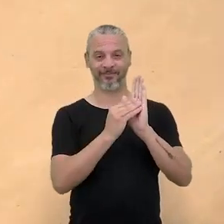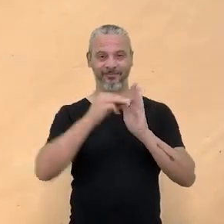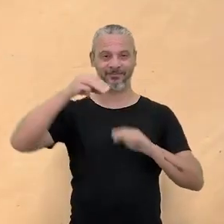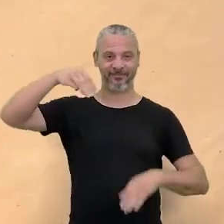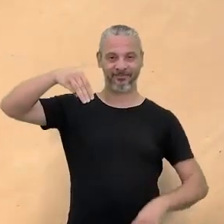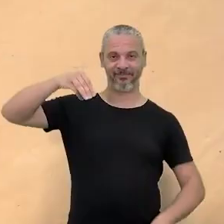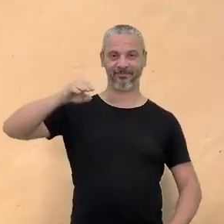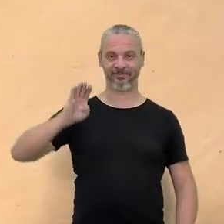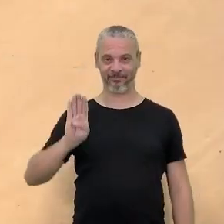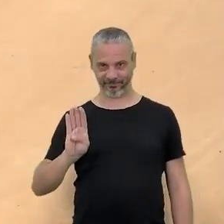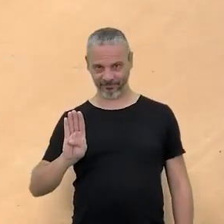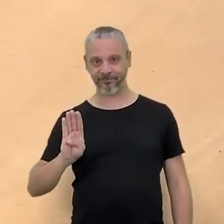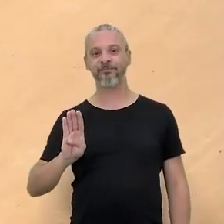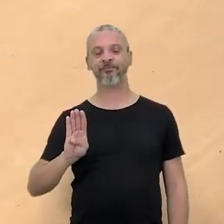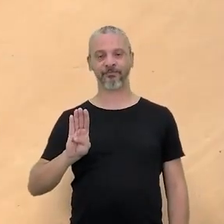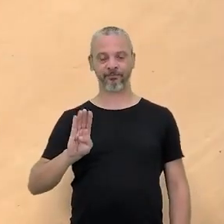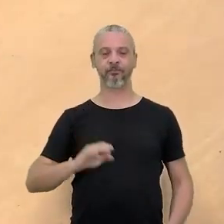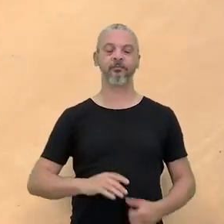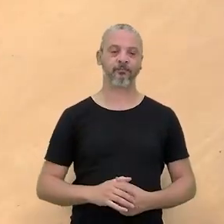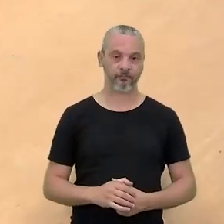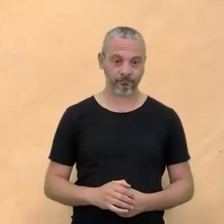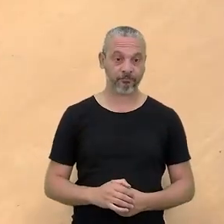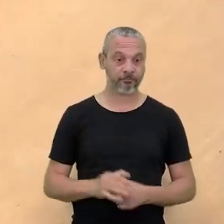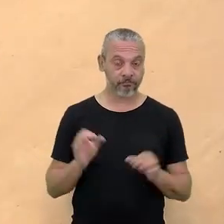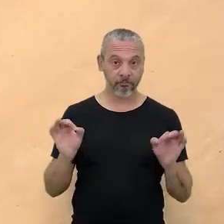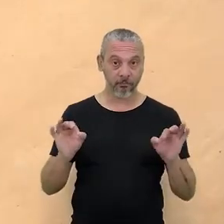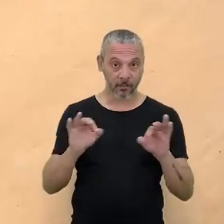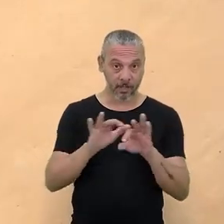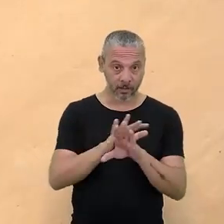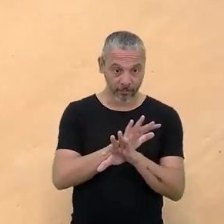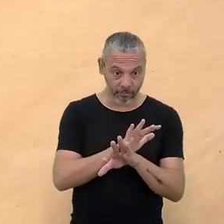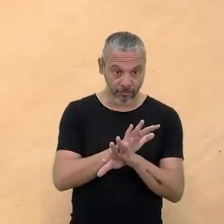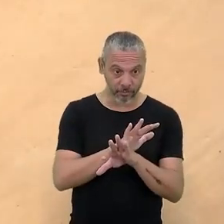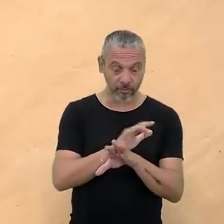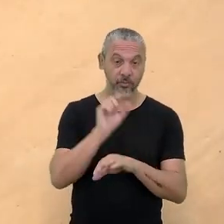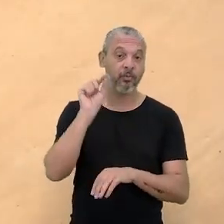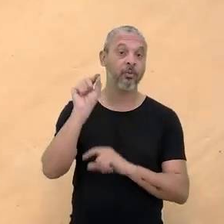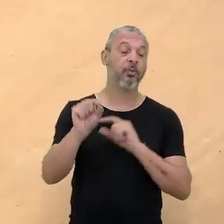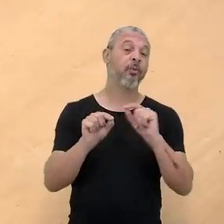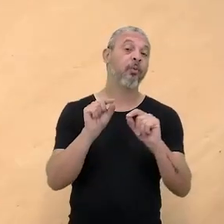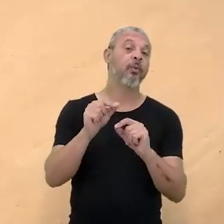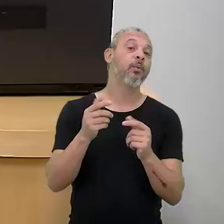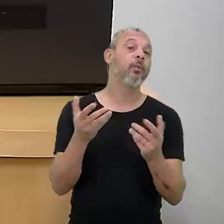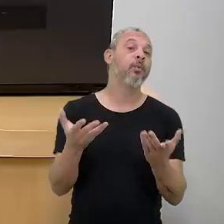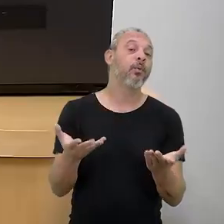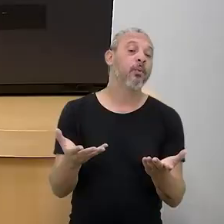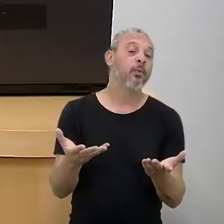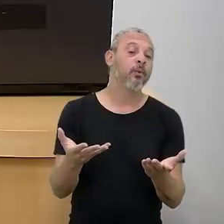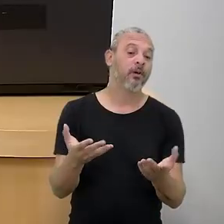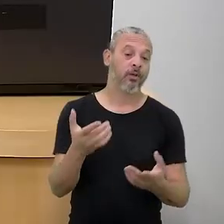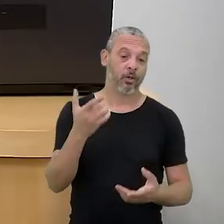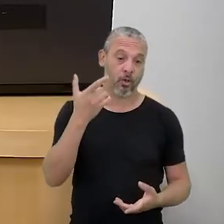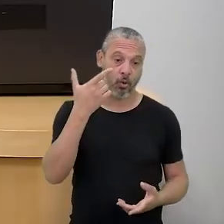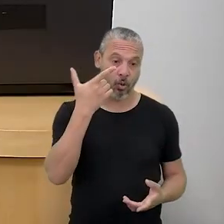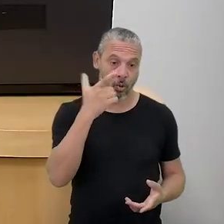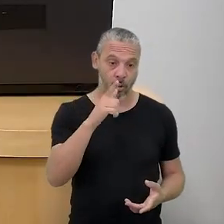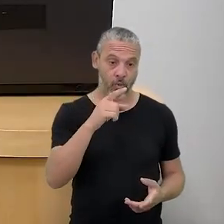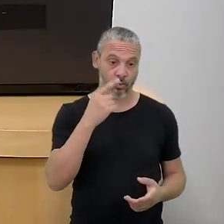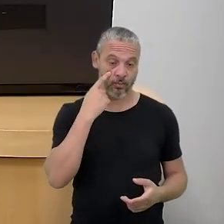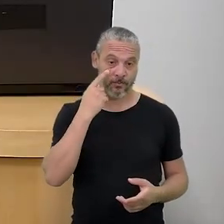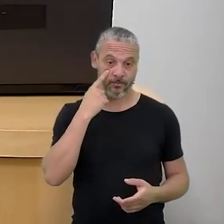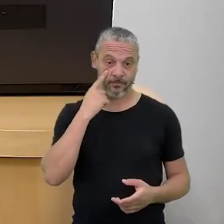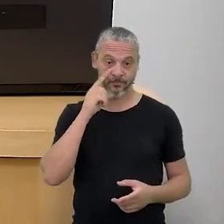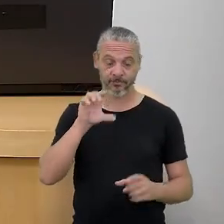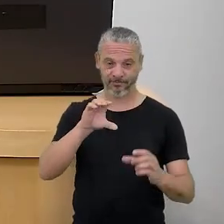vai ficar a minha microbit, tá? Depois que eu fiz esse corte na lateral que